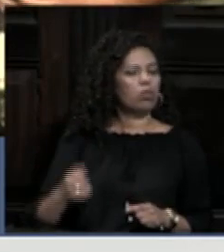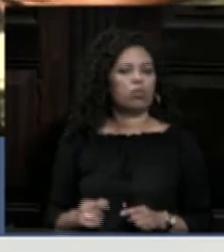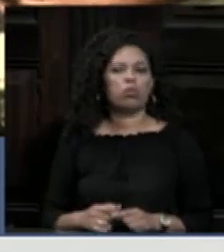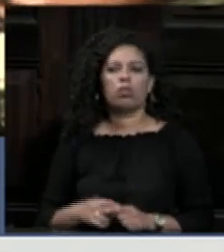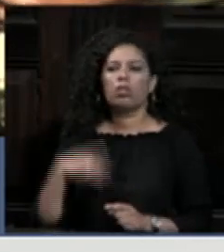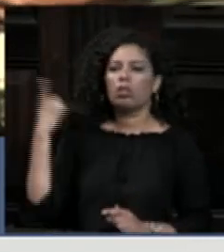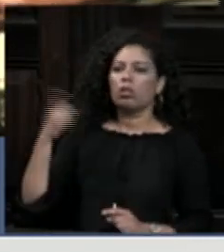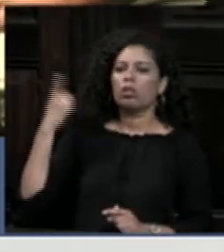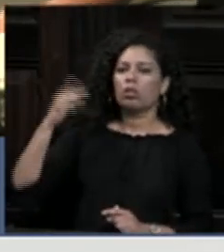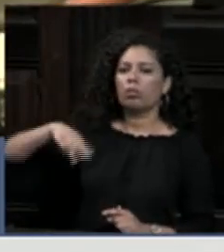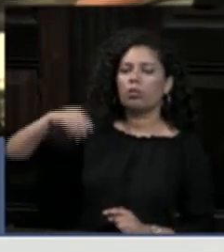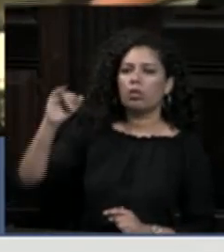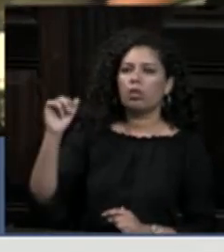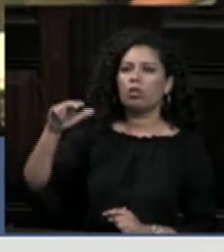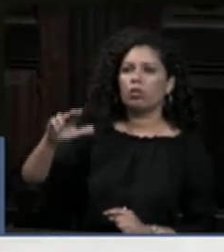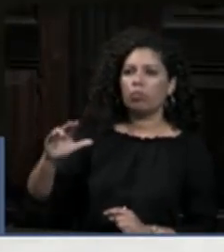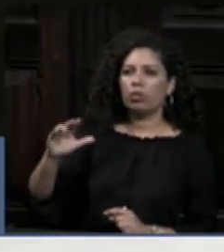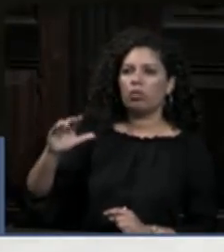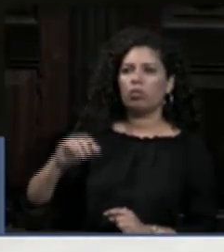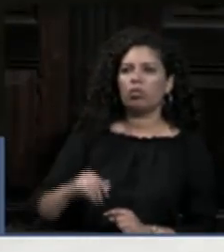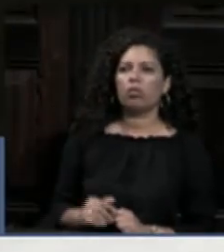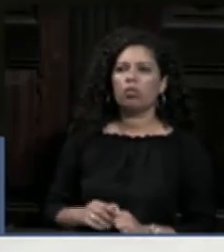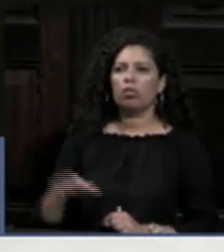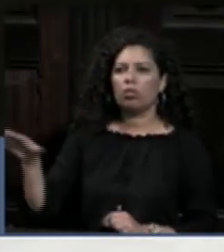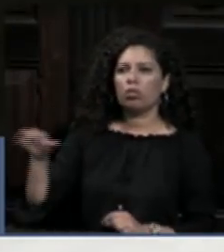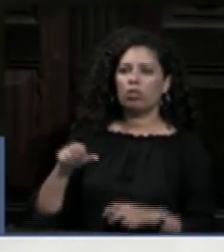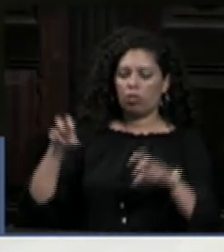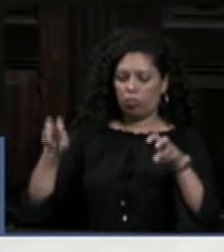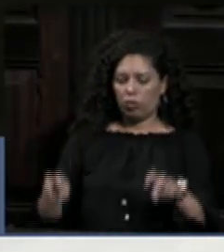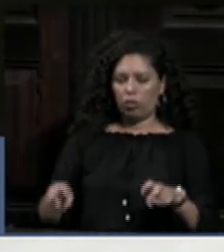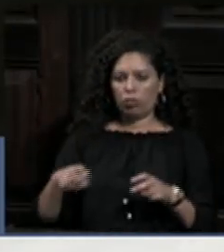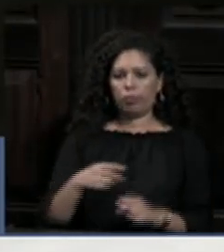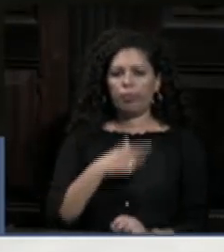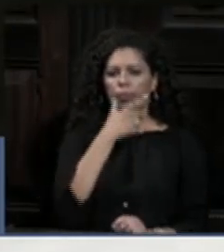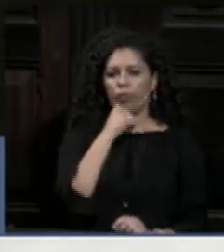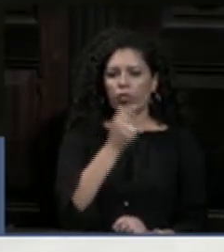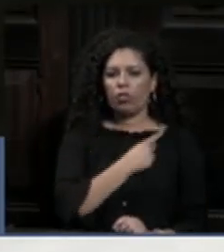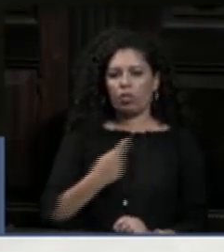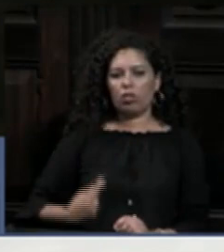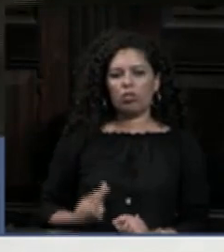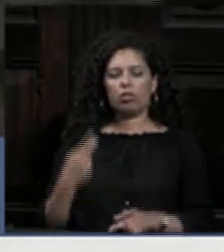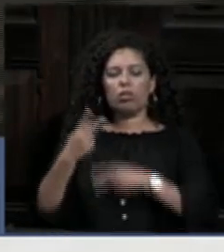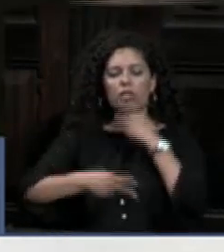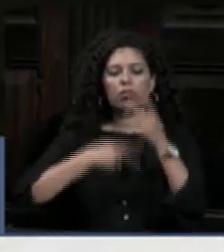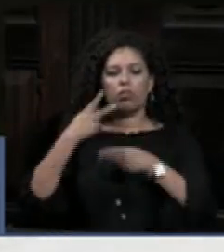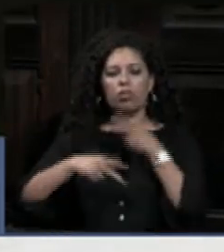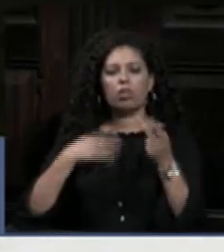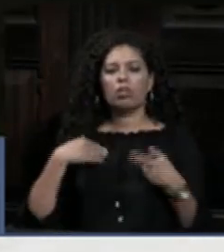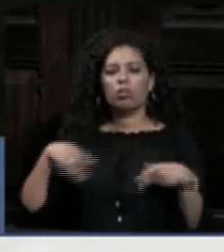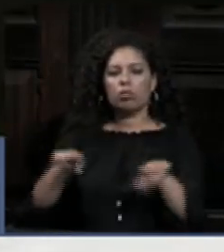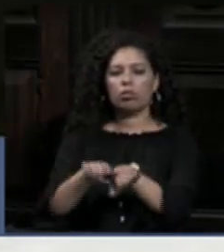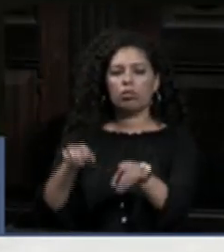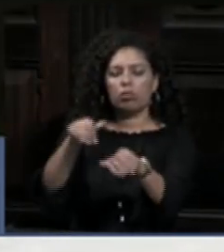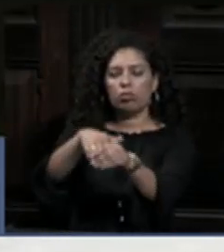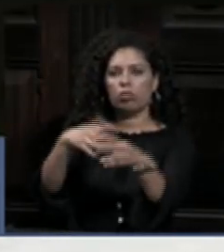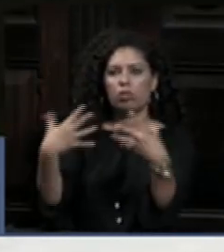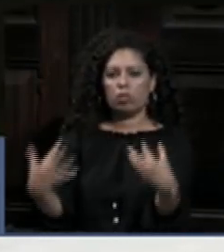mas basta ser o senhor presidente quero declarar favoravelmente à